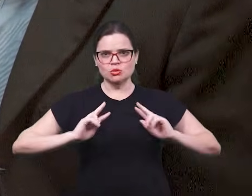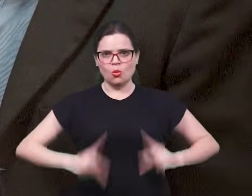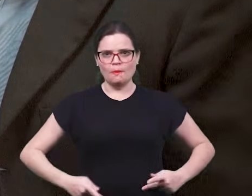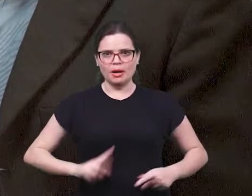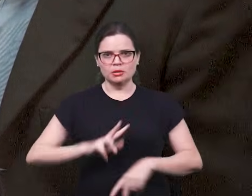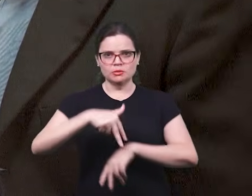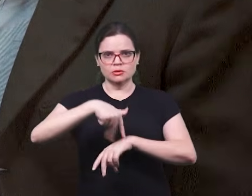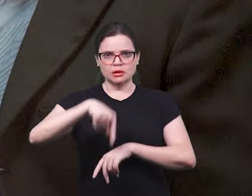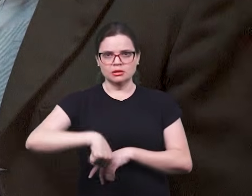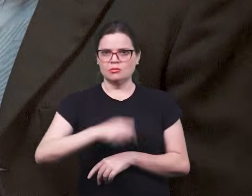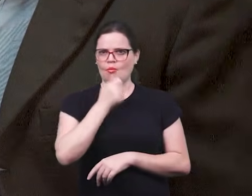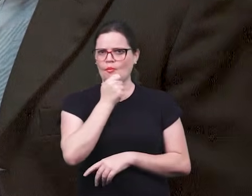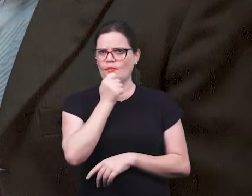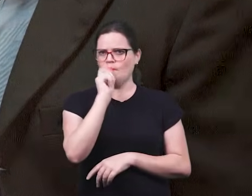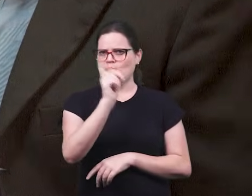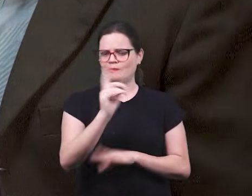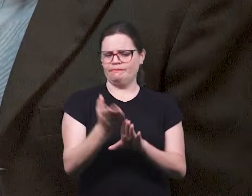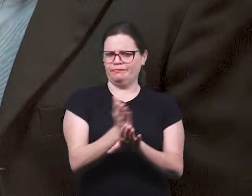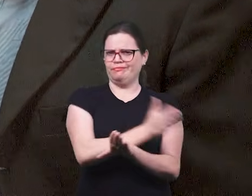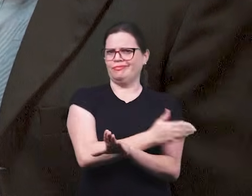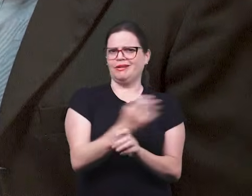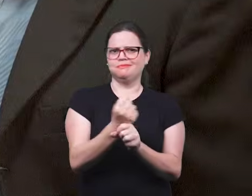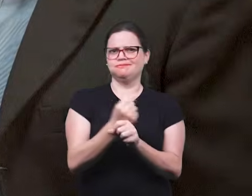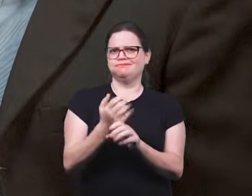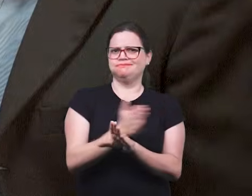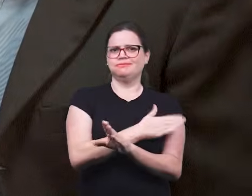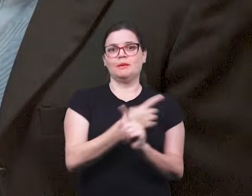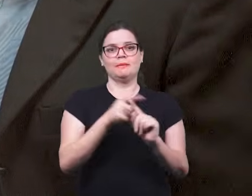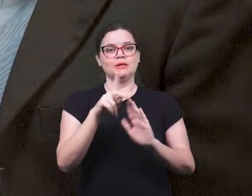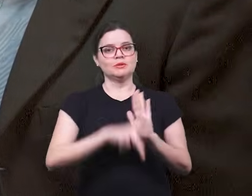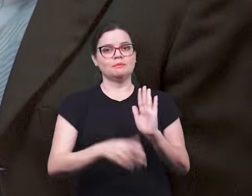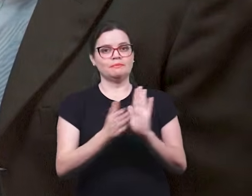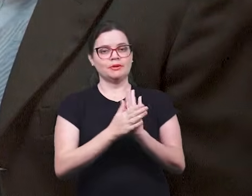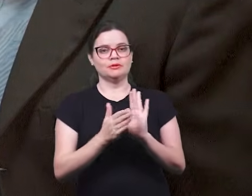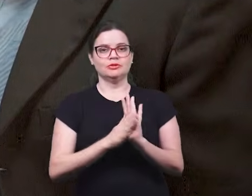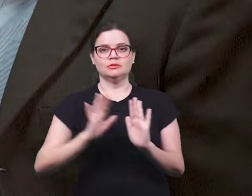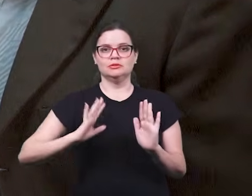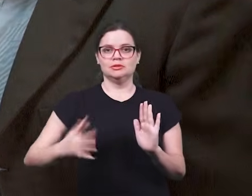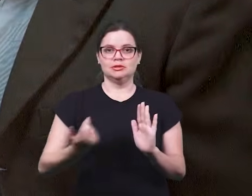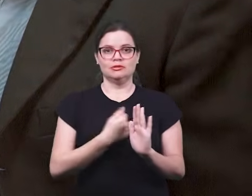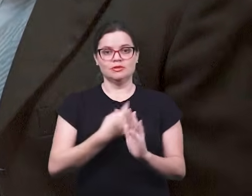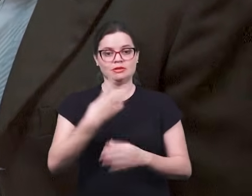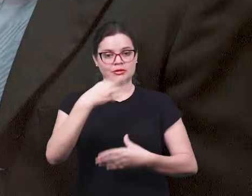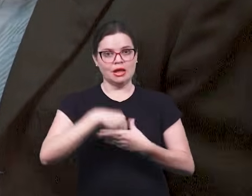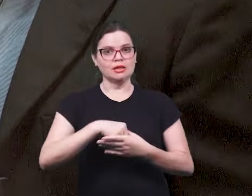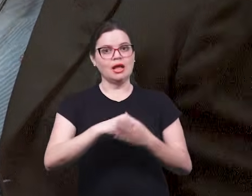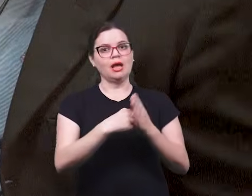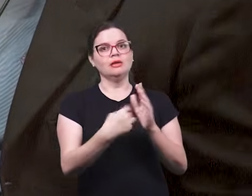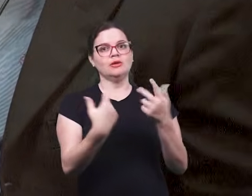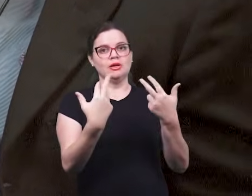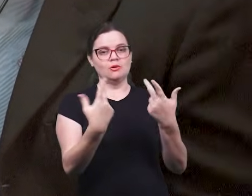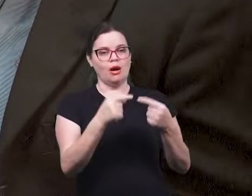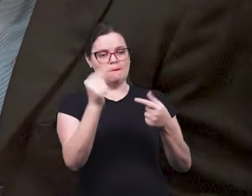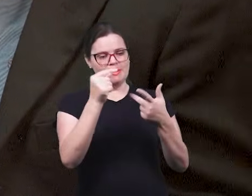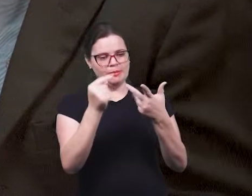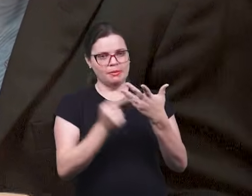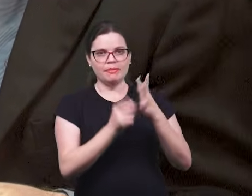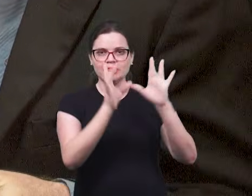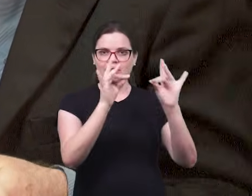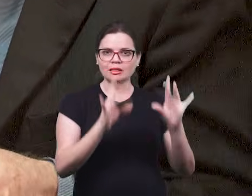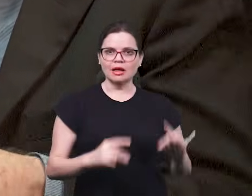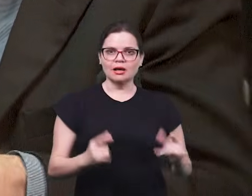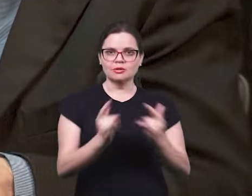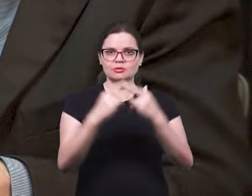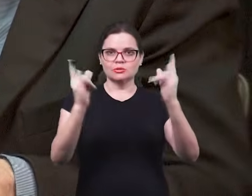o projeto de salvação, o tabernáculo, é um modelo daquilo que estava na glória, que Deus estabeleceu na